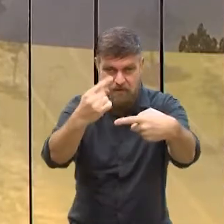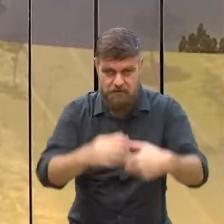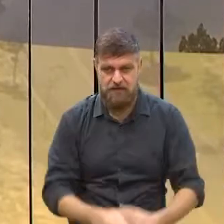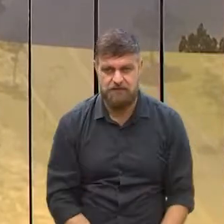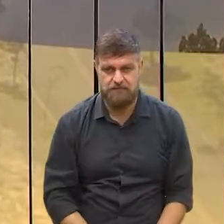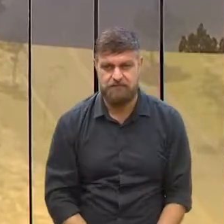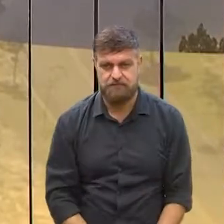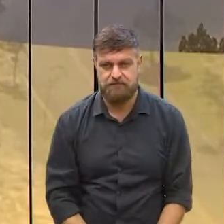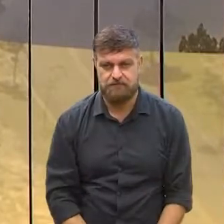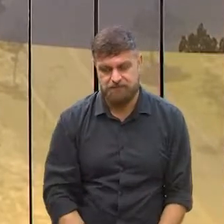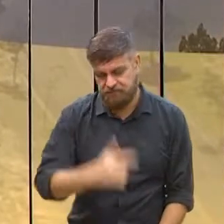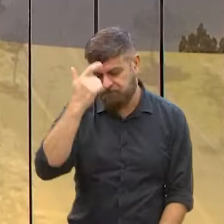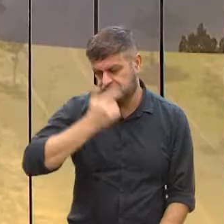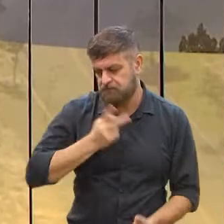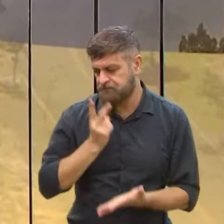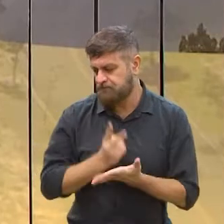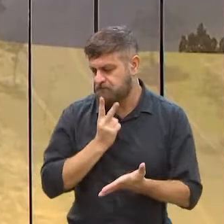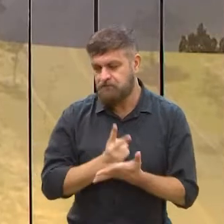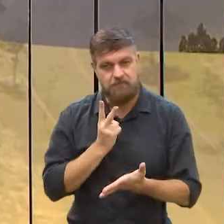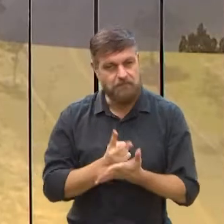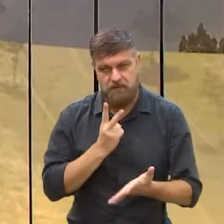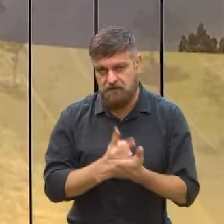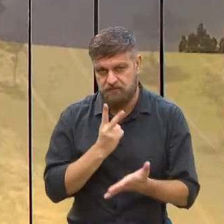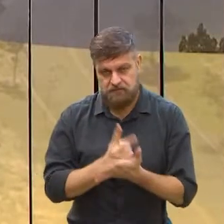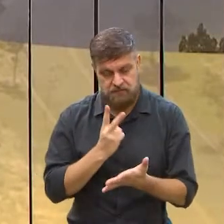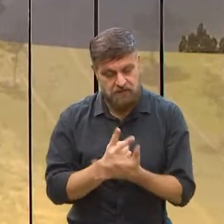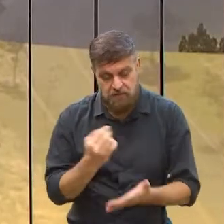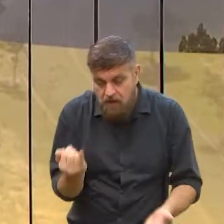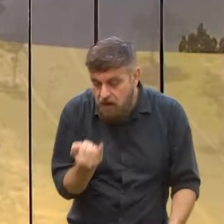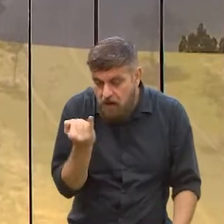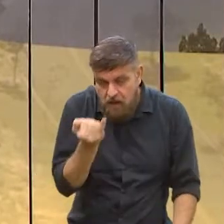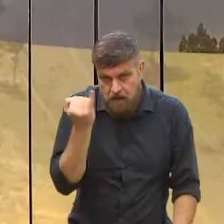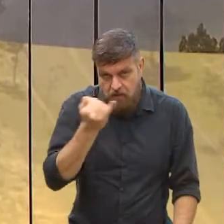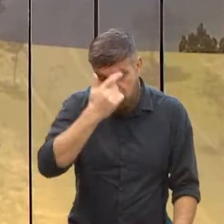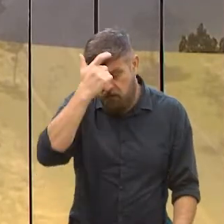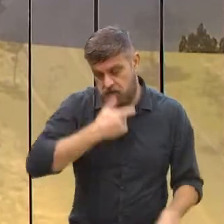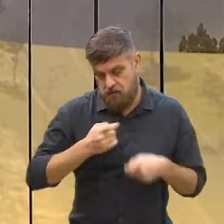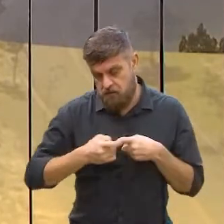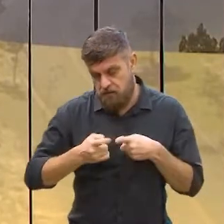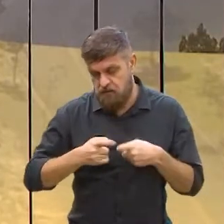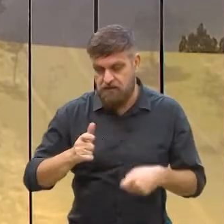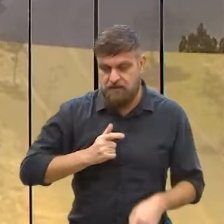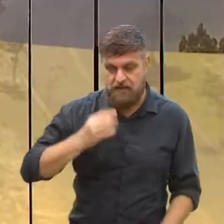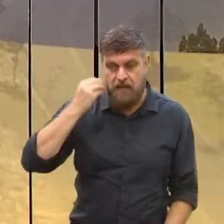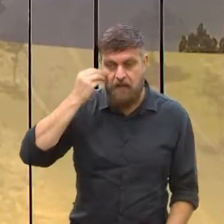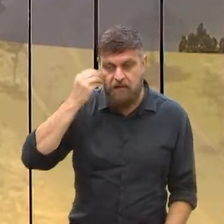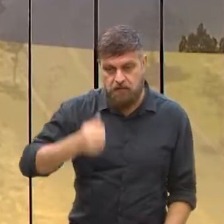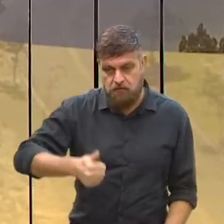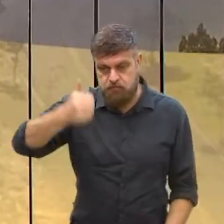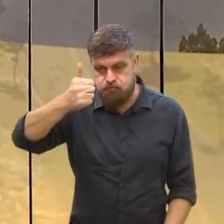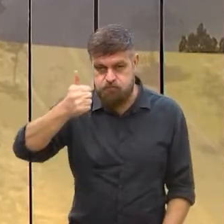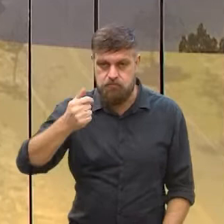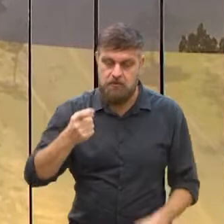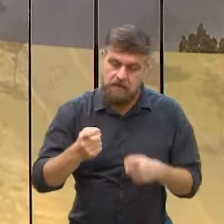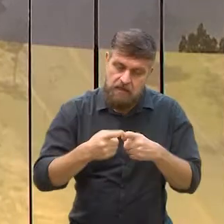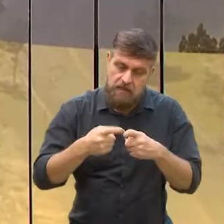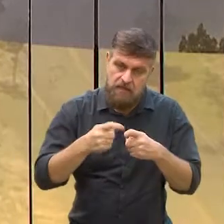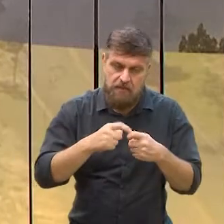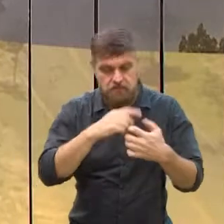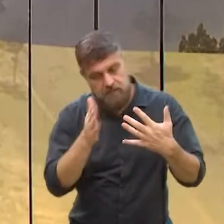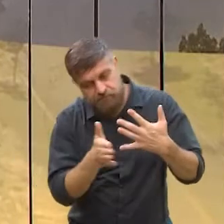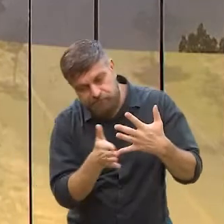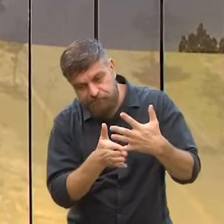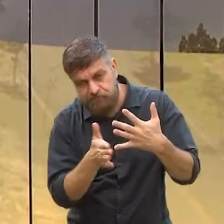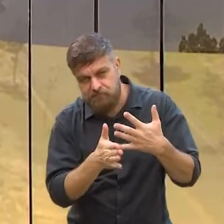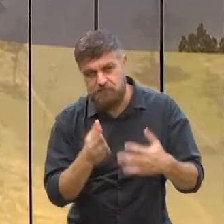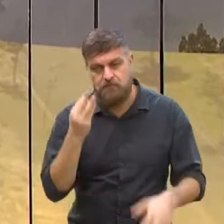situação, isso acaba sendo sempre importante. Então, tem médicos mais experientes, tem médicos menos experientes. Com